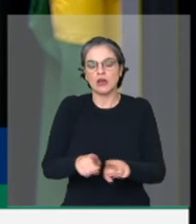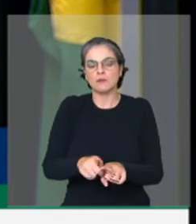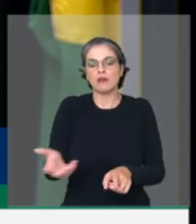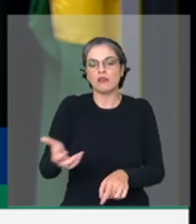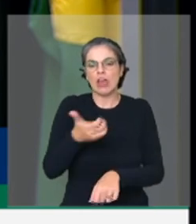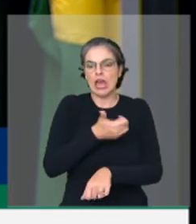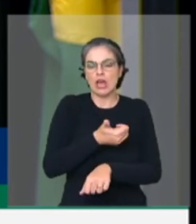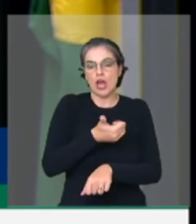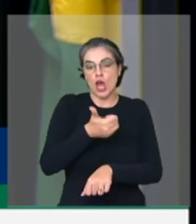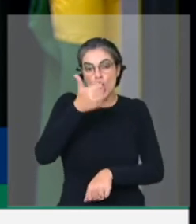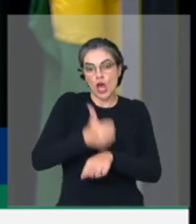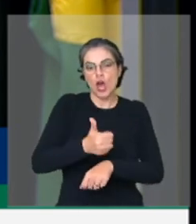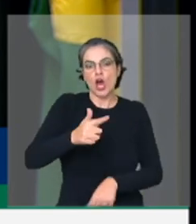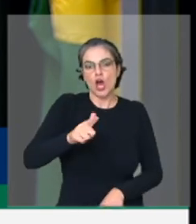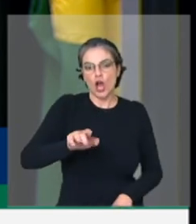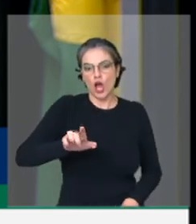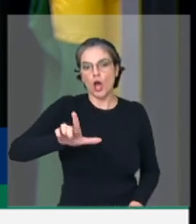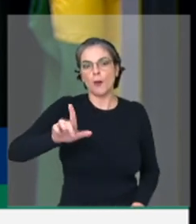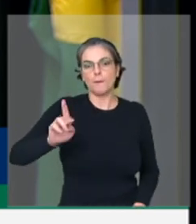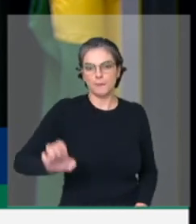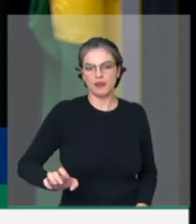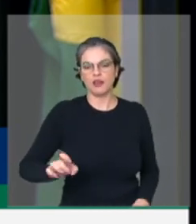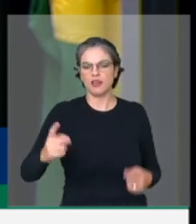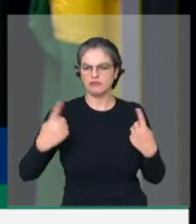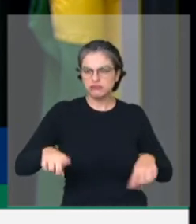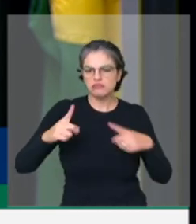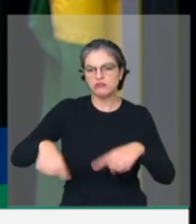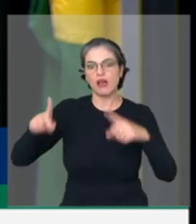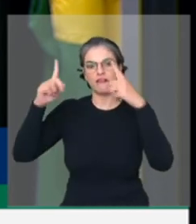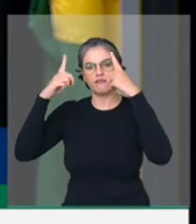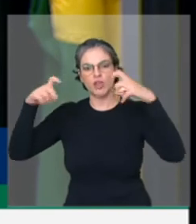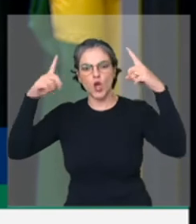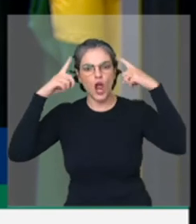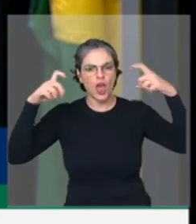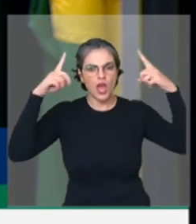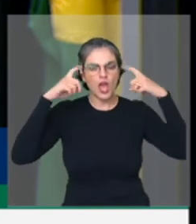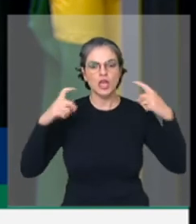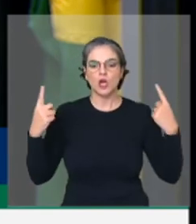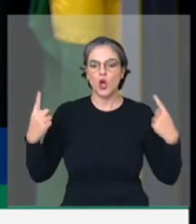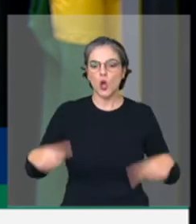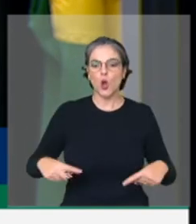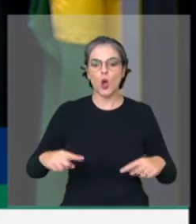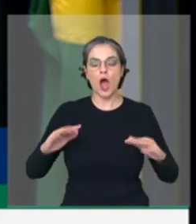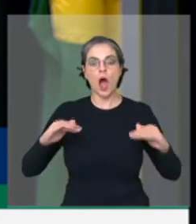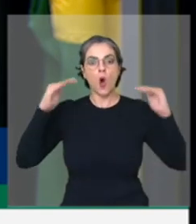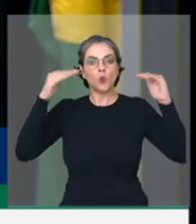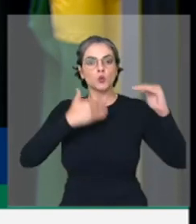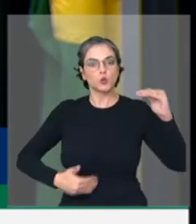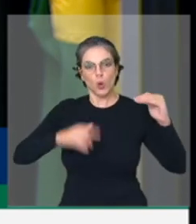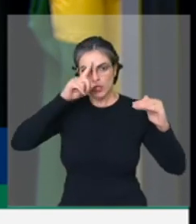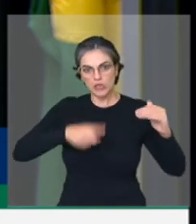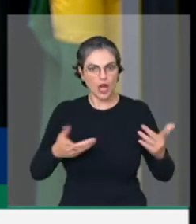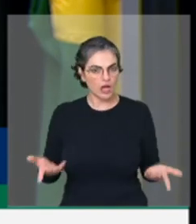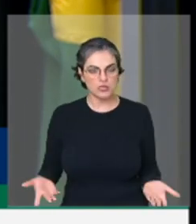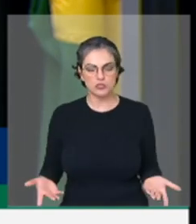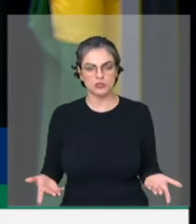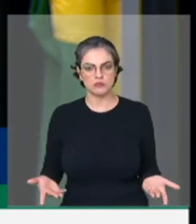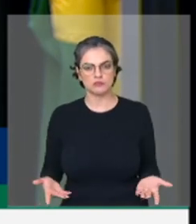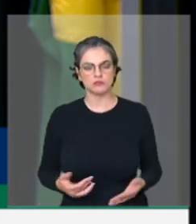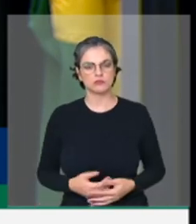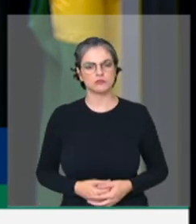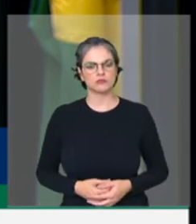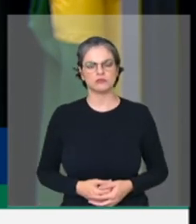Estado e de incitação à violência contra autoridades públicas. Não há